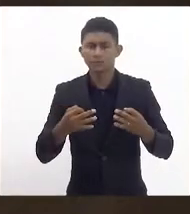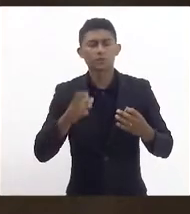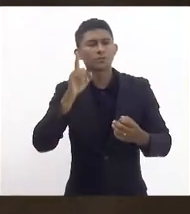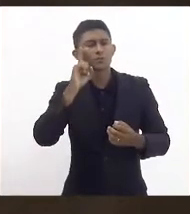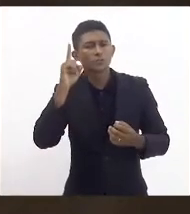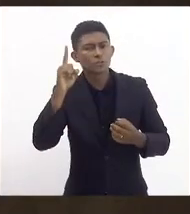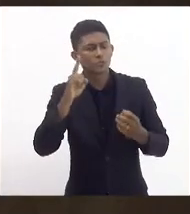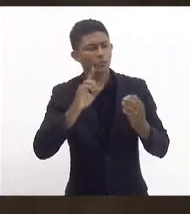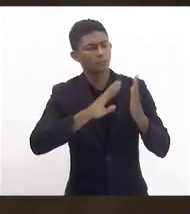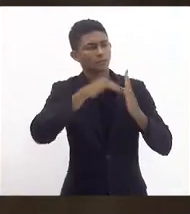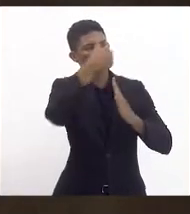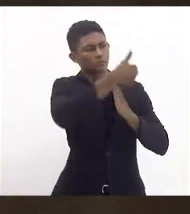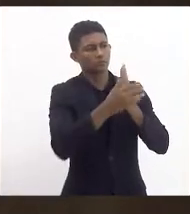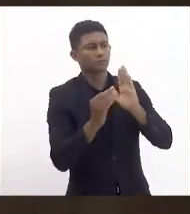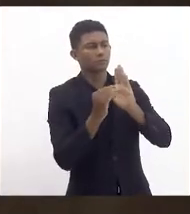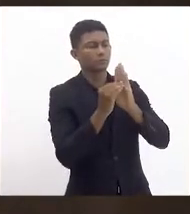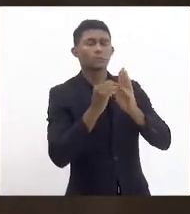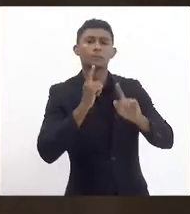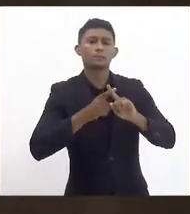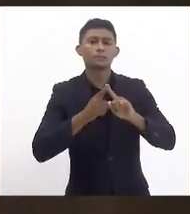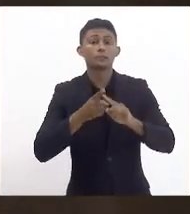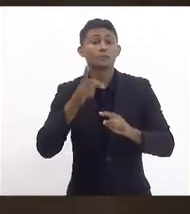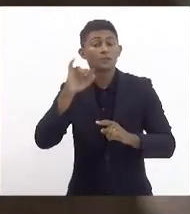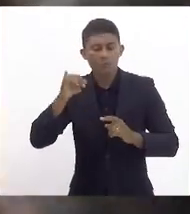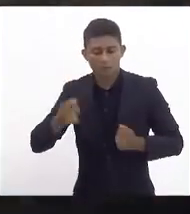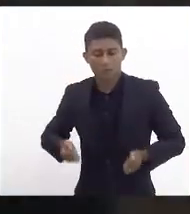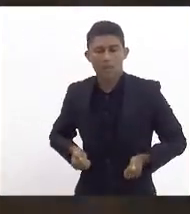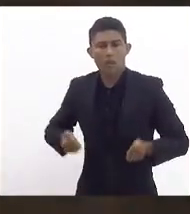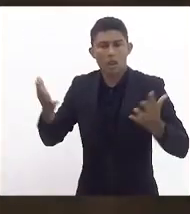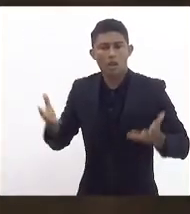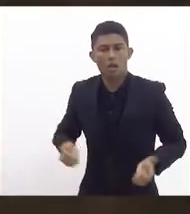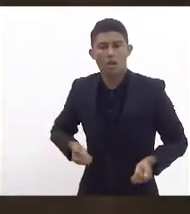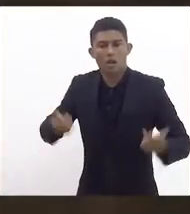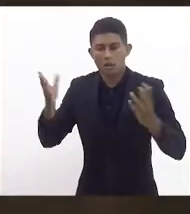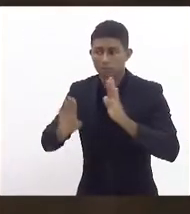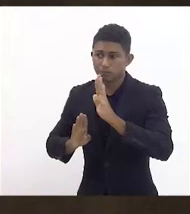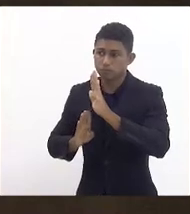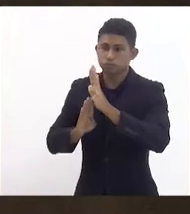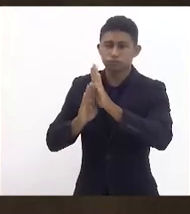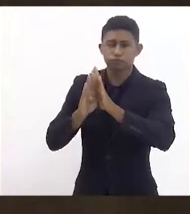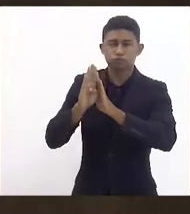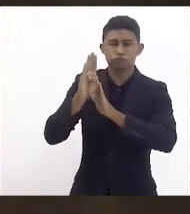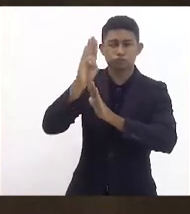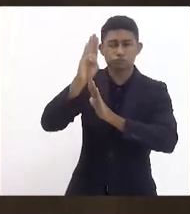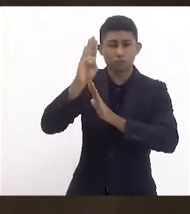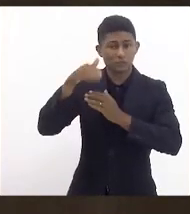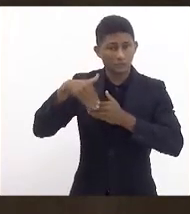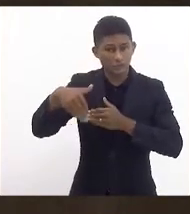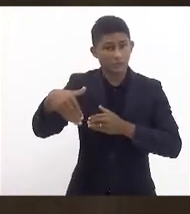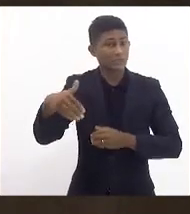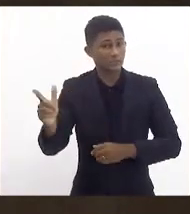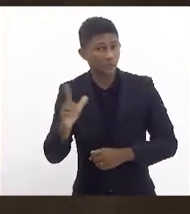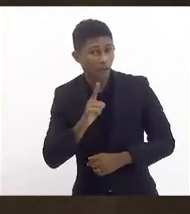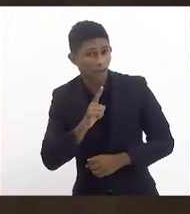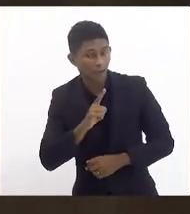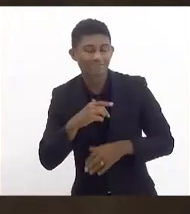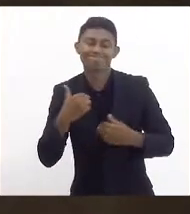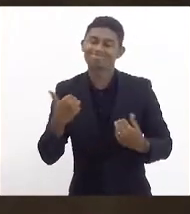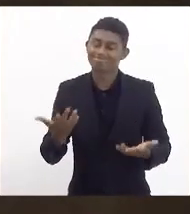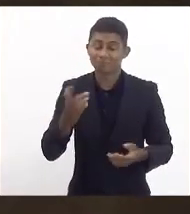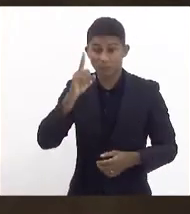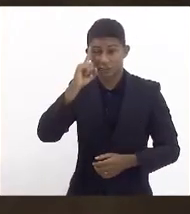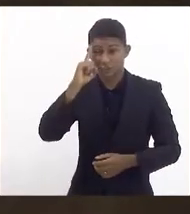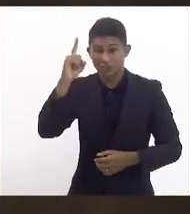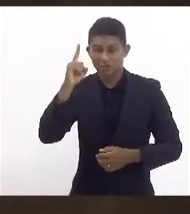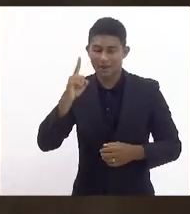Se houver qualquer aumento de despesa, por mais insignificativo que seja, a data limite